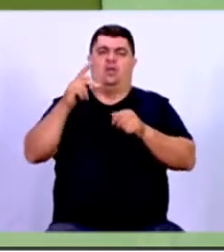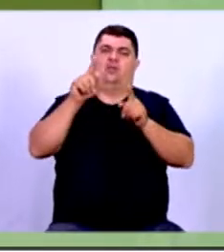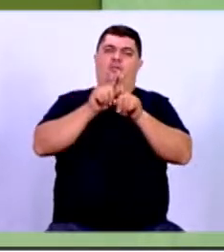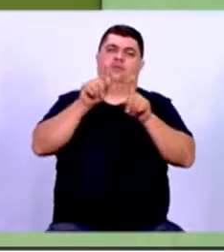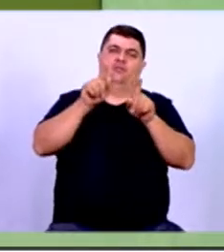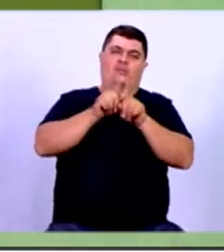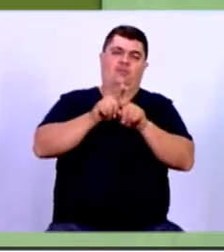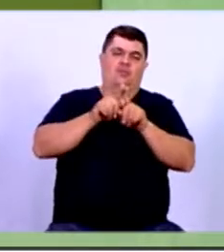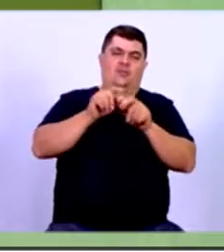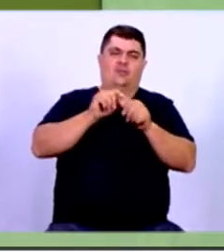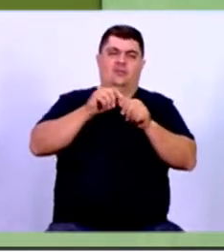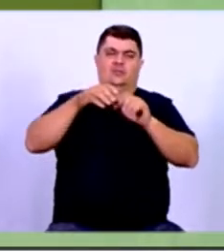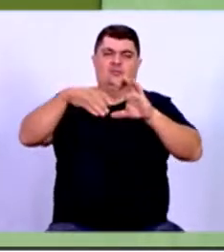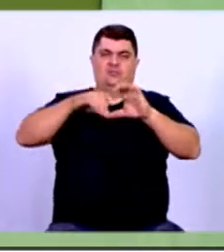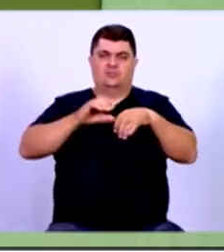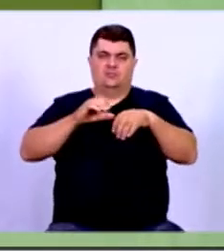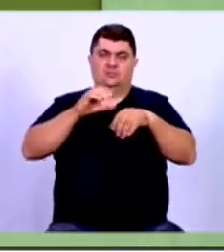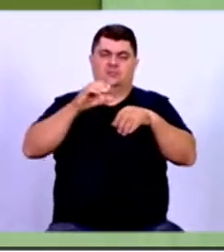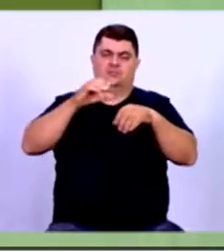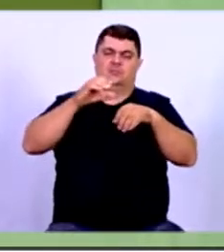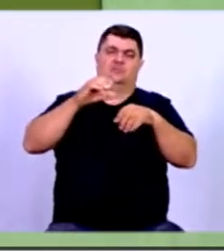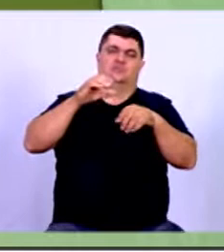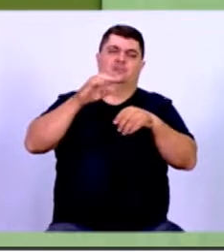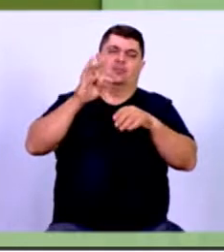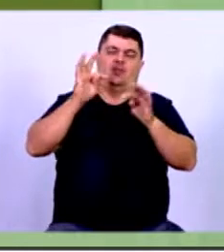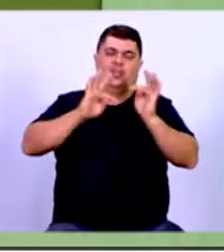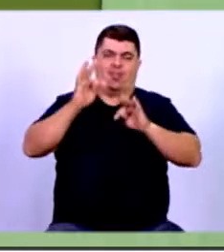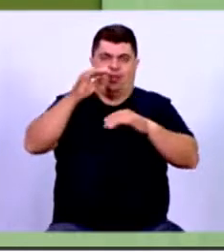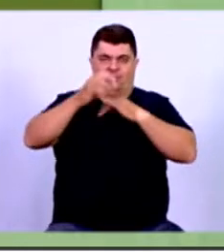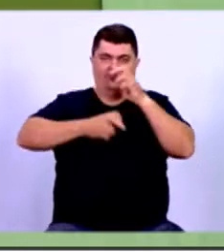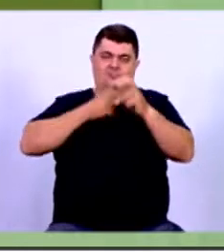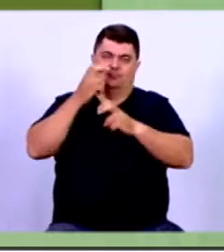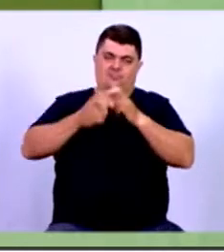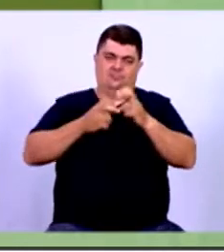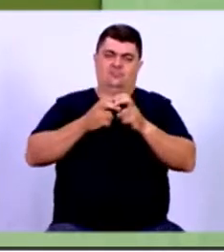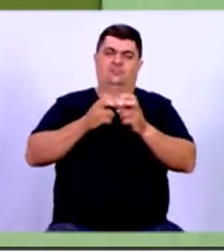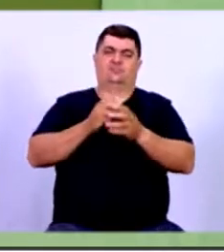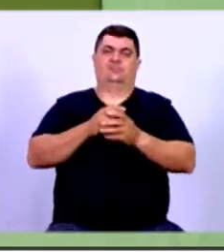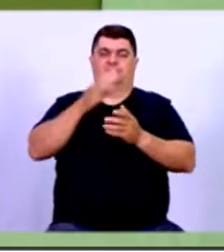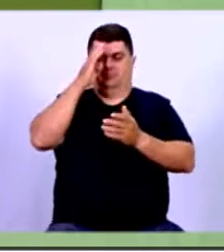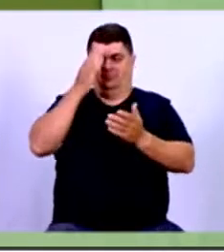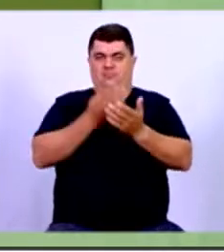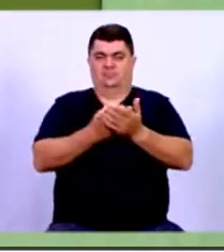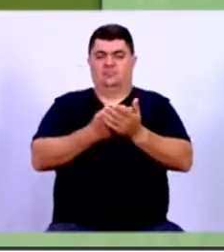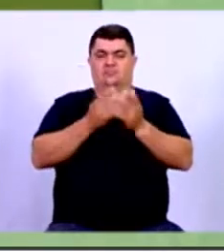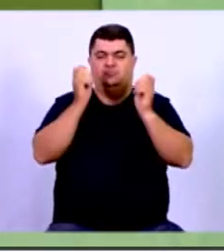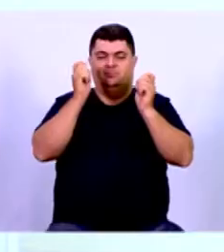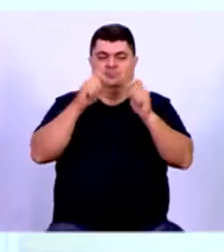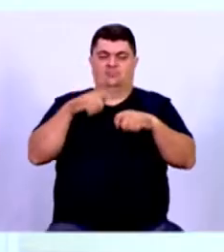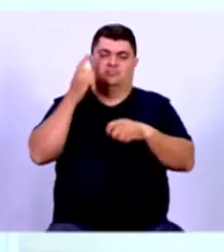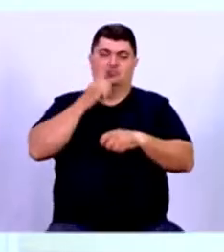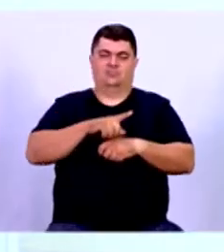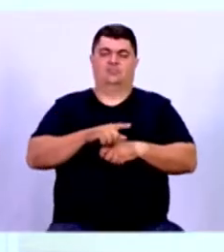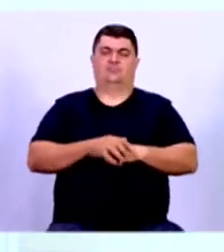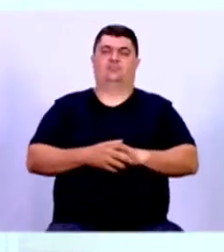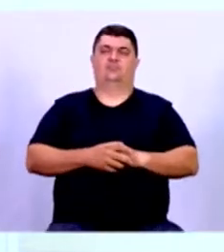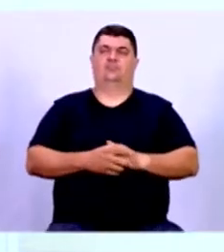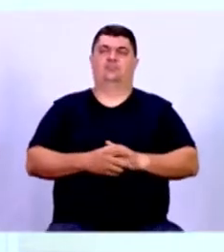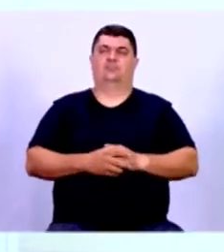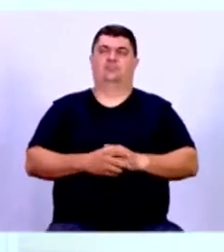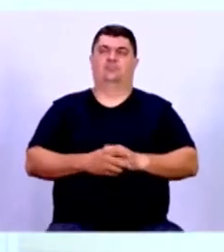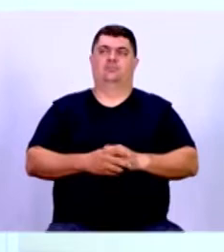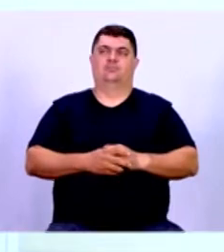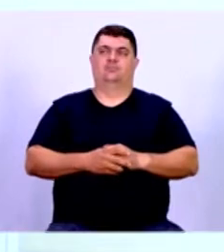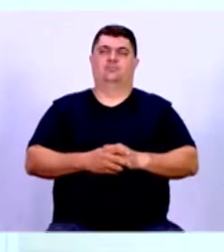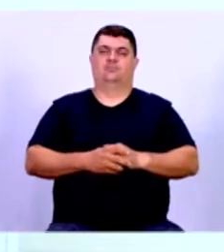ganhar a certificação do curso técnico em informática para a internet. Acredite. Quando você acredita, tudo é possível. E